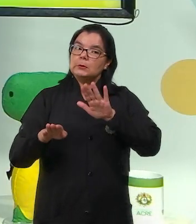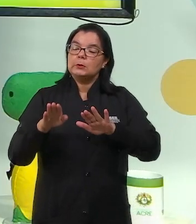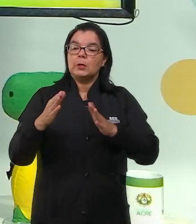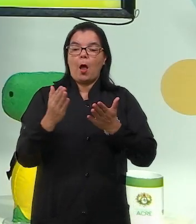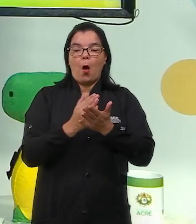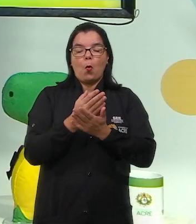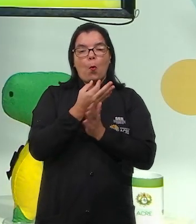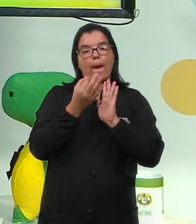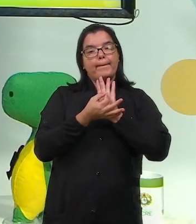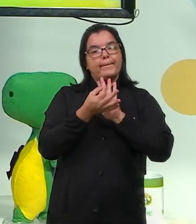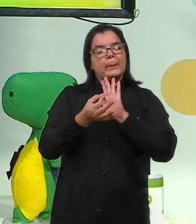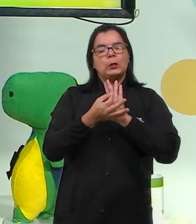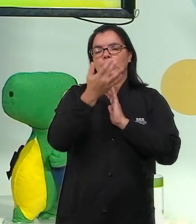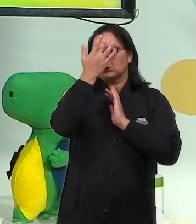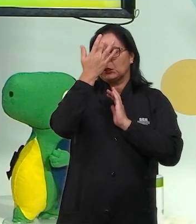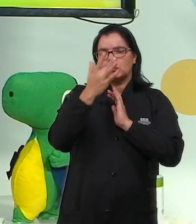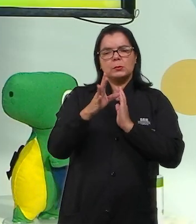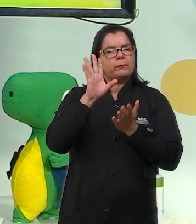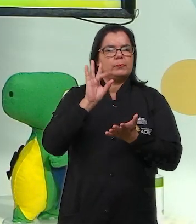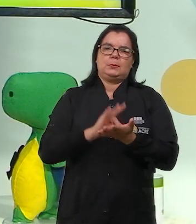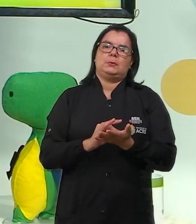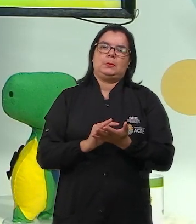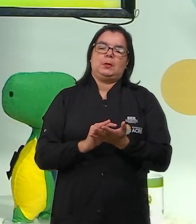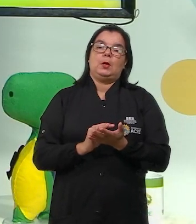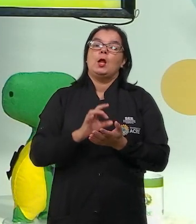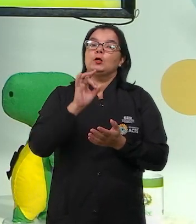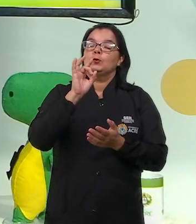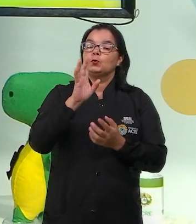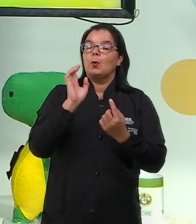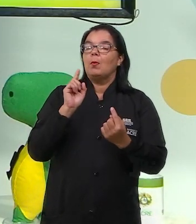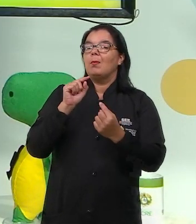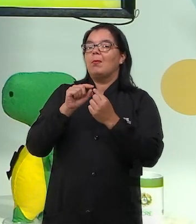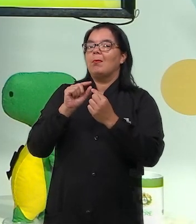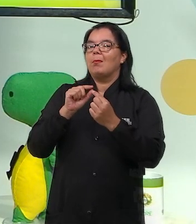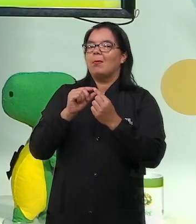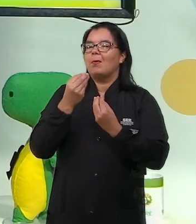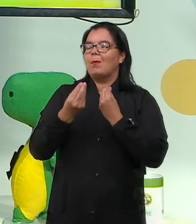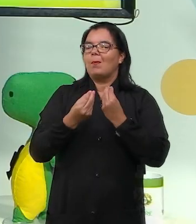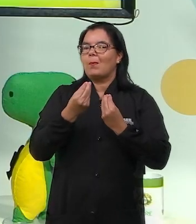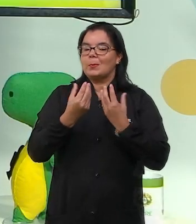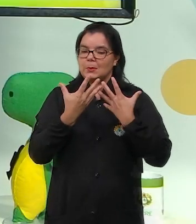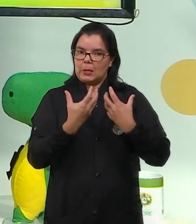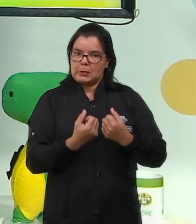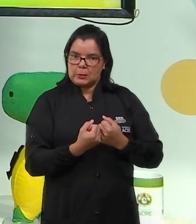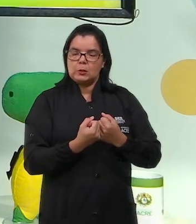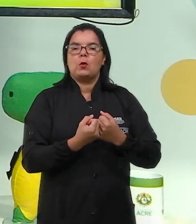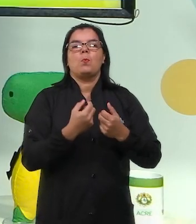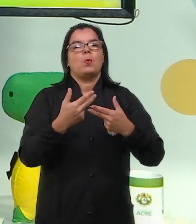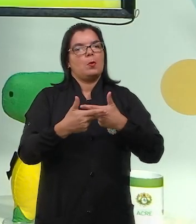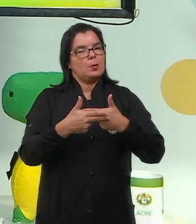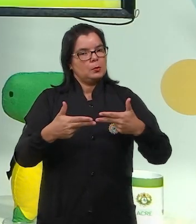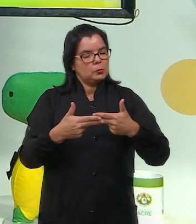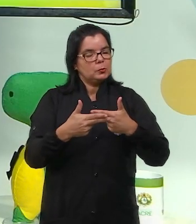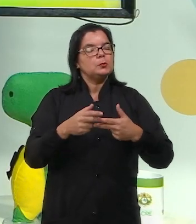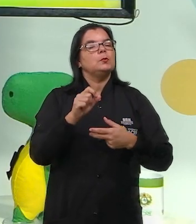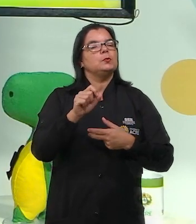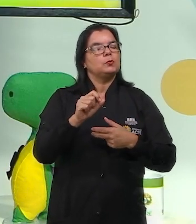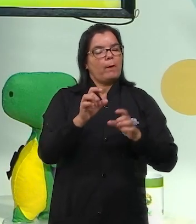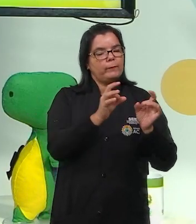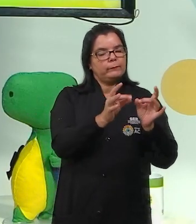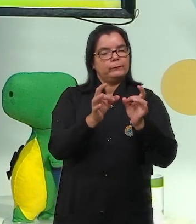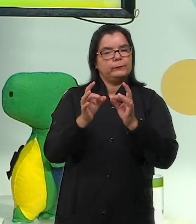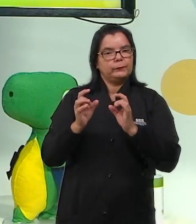alguns comentários, eles não são verdadeiros. É só no intuito de causar convencimento para que aquele produto seja